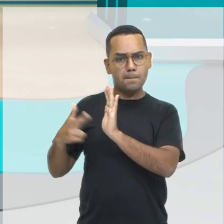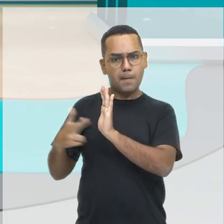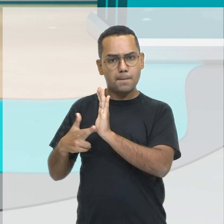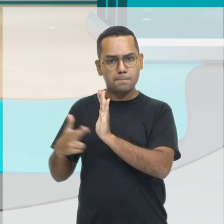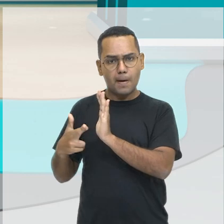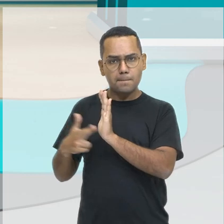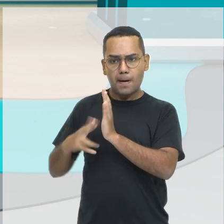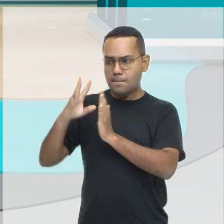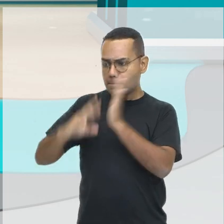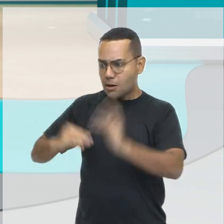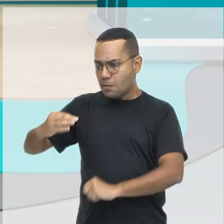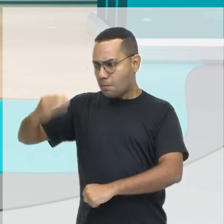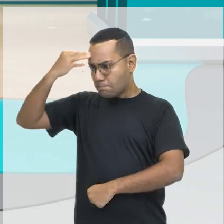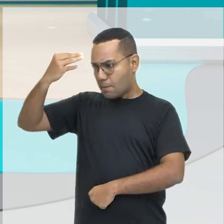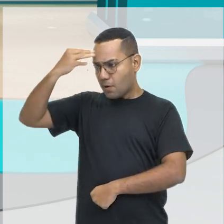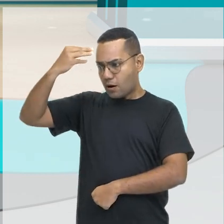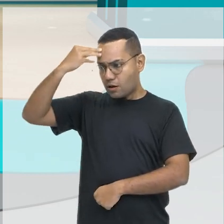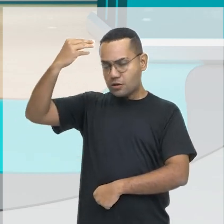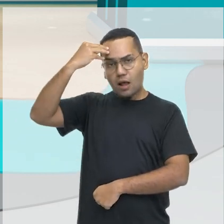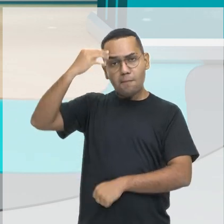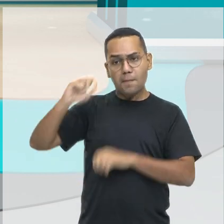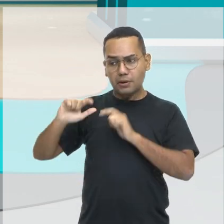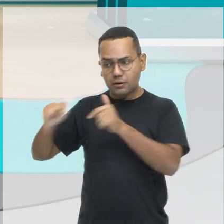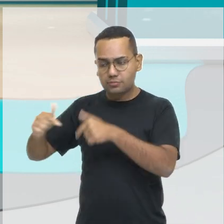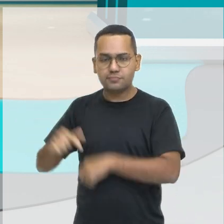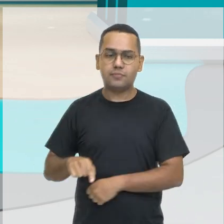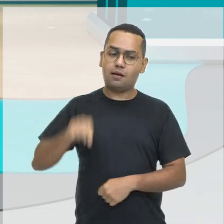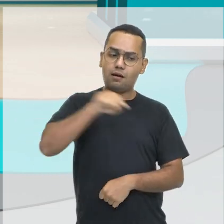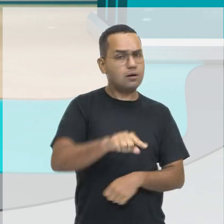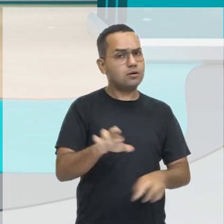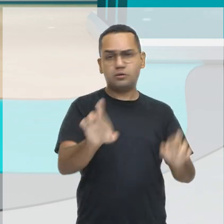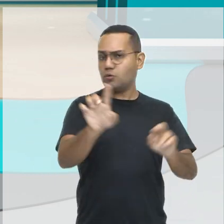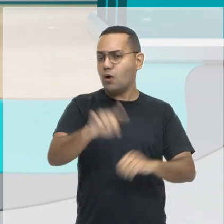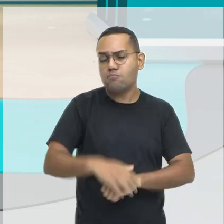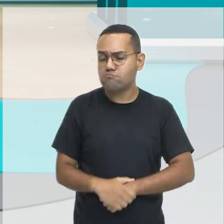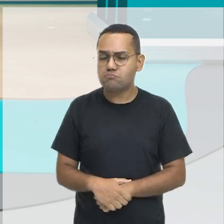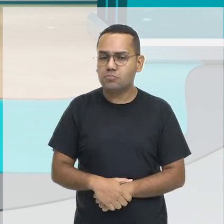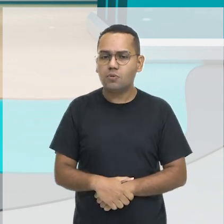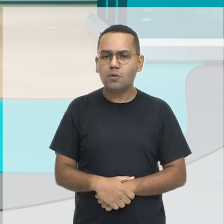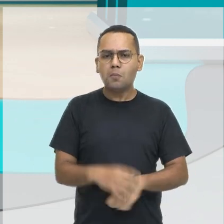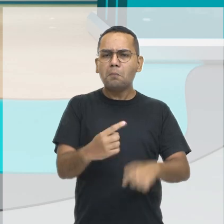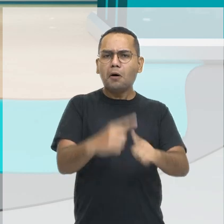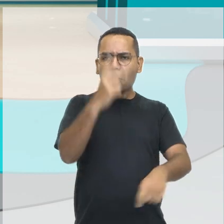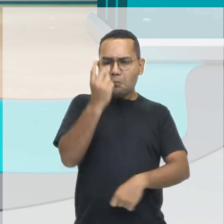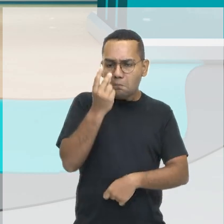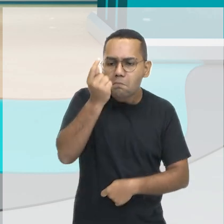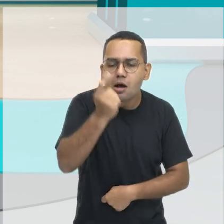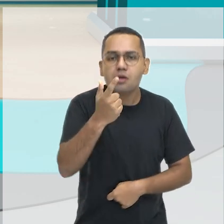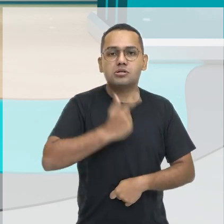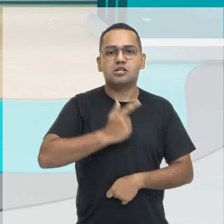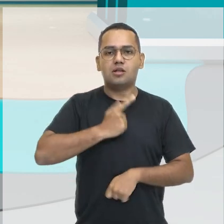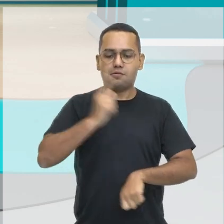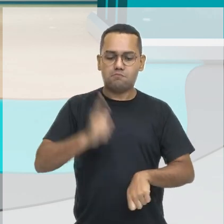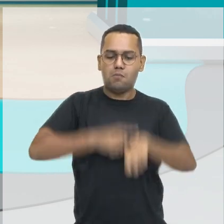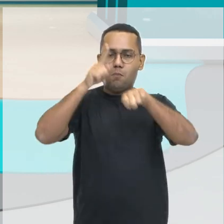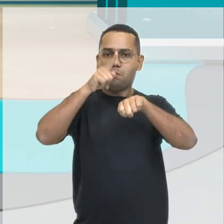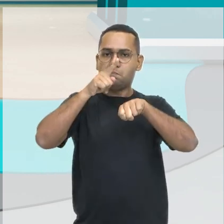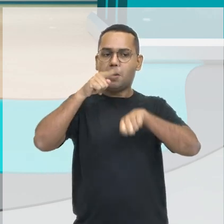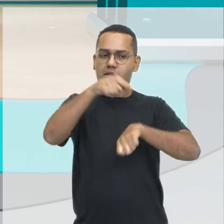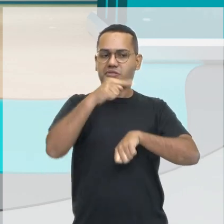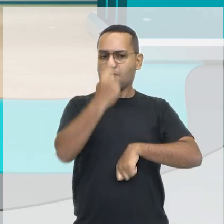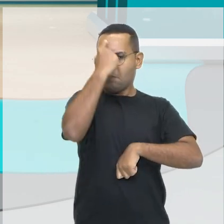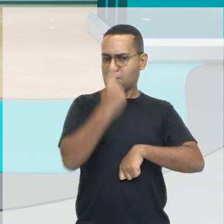no improviso, não. Ele improvisa falas, ele improvisa gestos corporais, então para isso ele faz